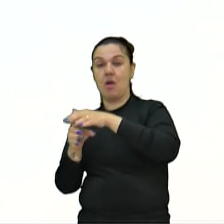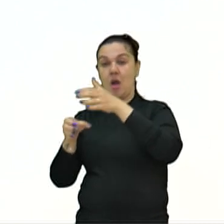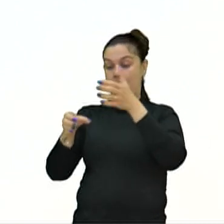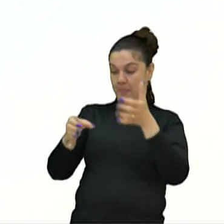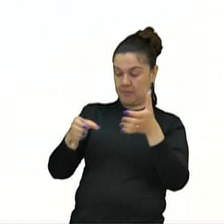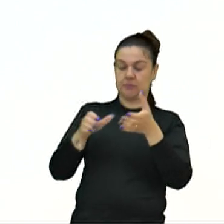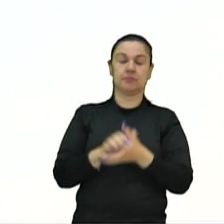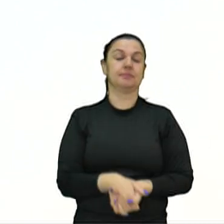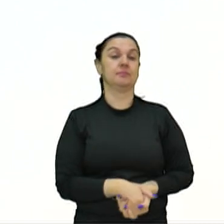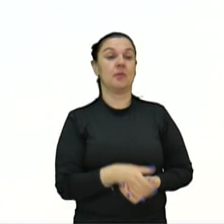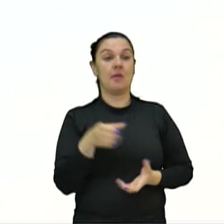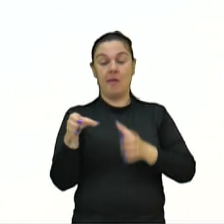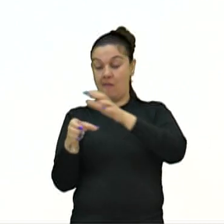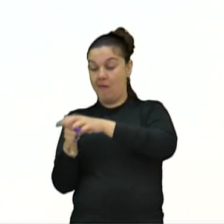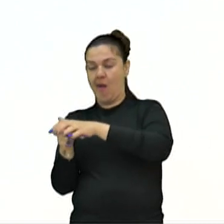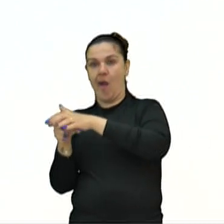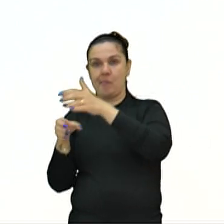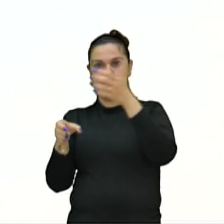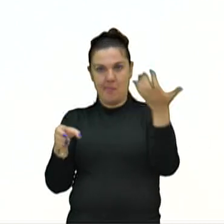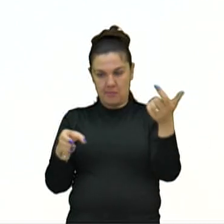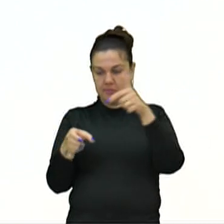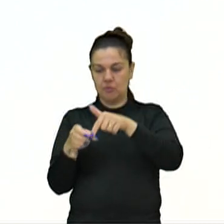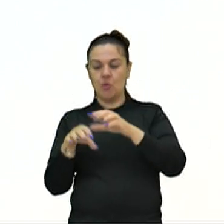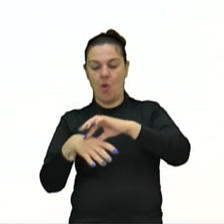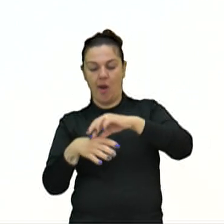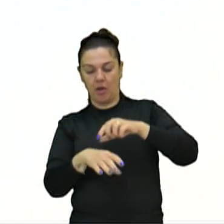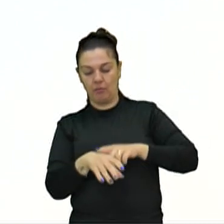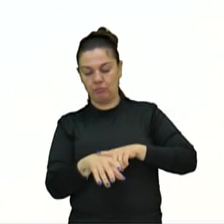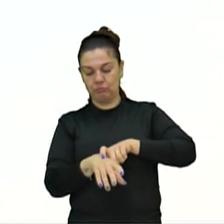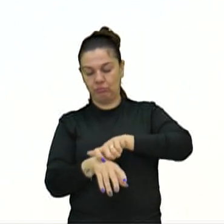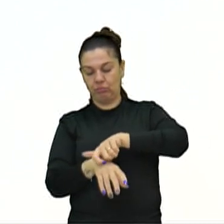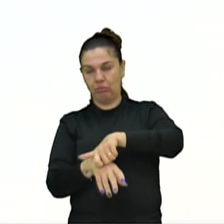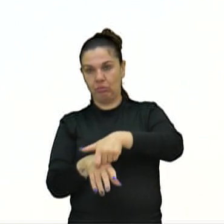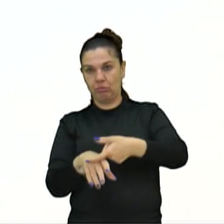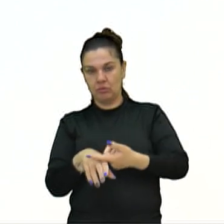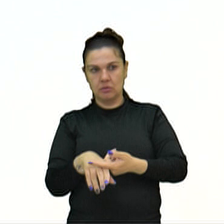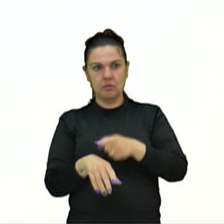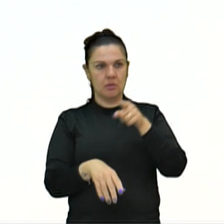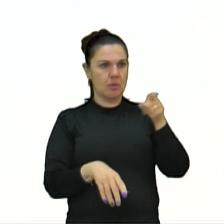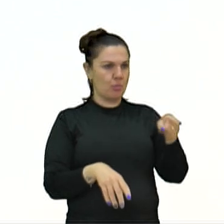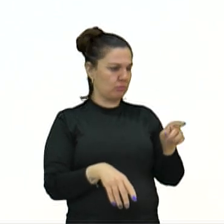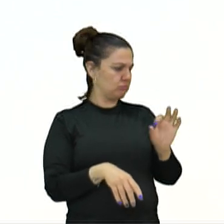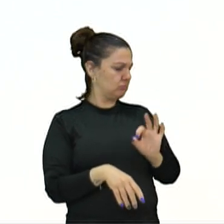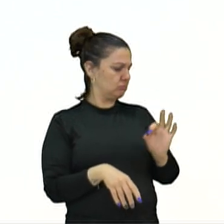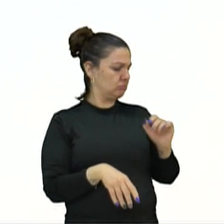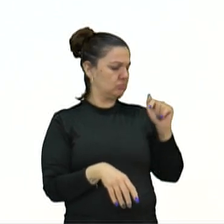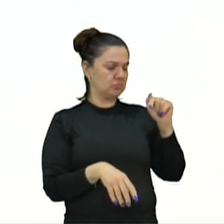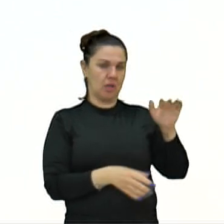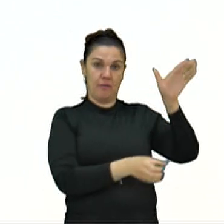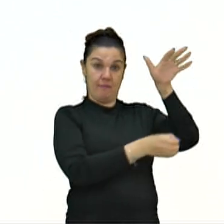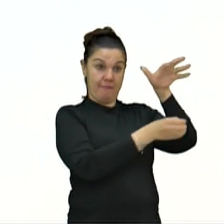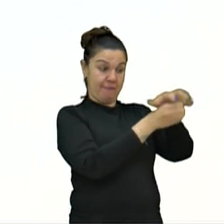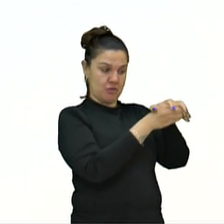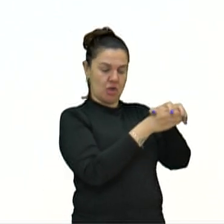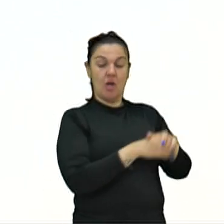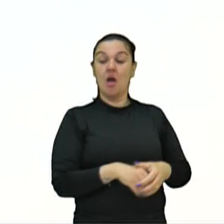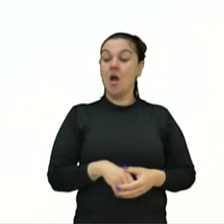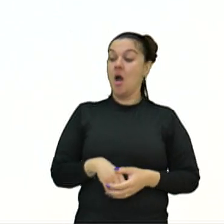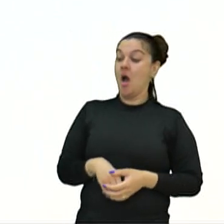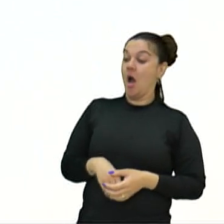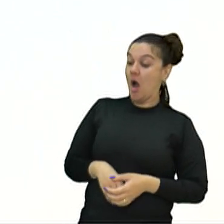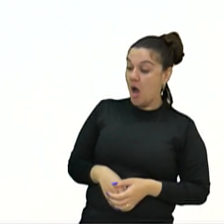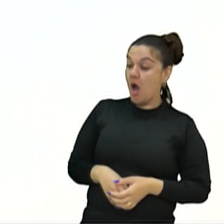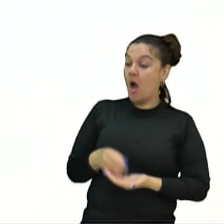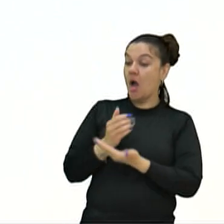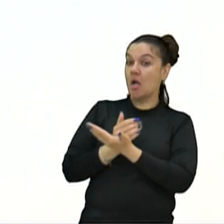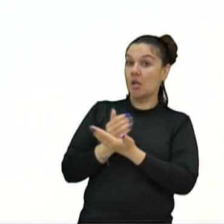alguns dias, o frasco aberto apareceu larvas e o outro não aconteceu nada. Mas daí começaram, surgiu então a partir das